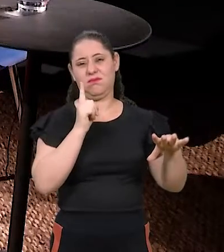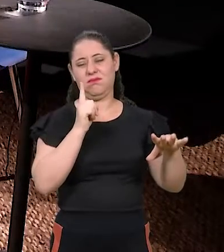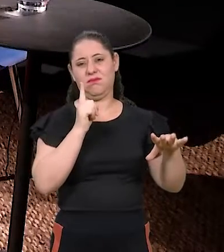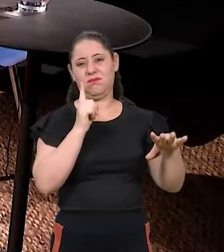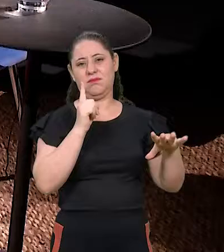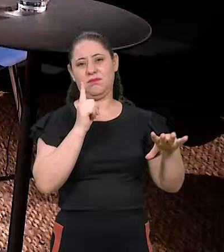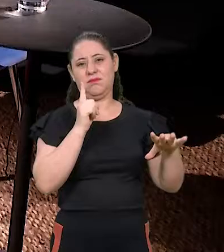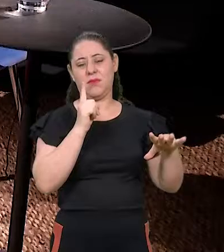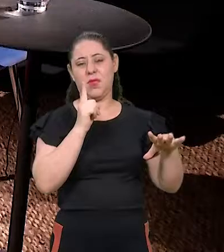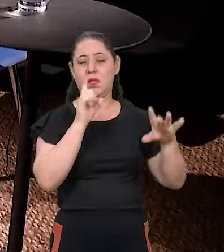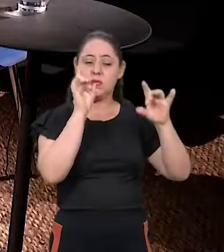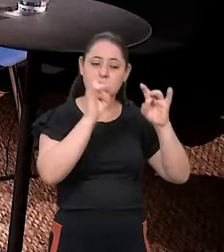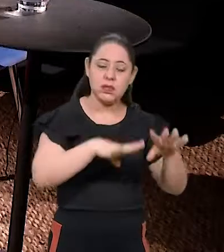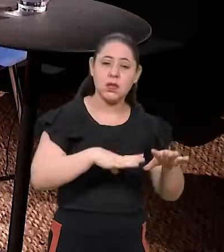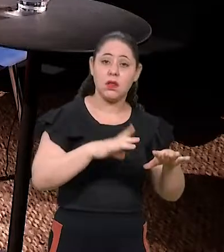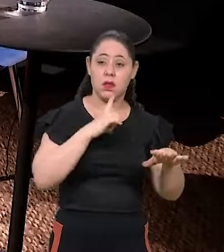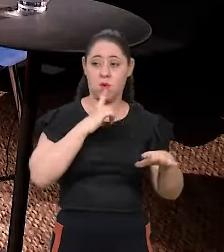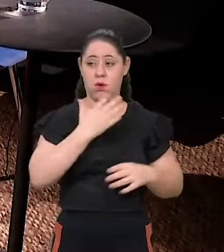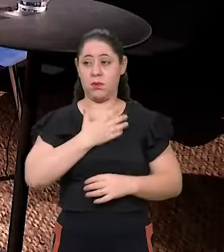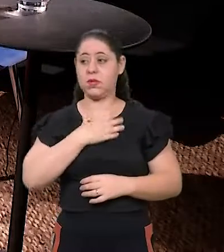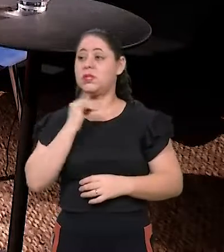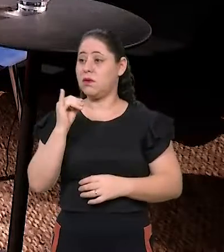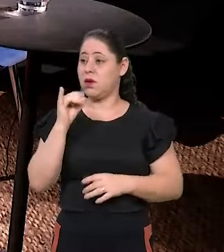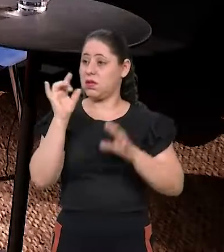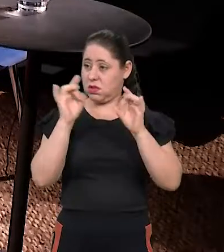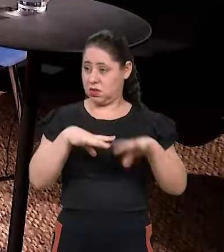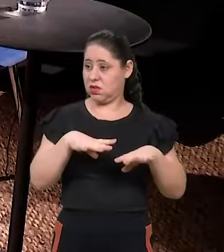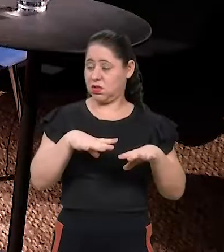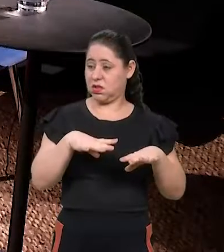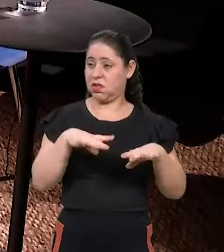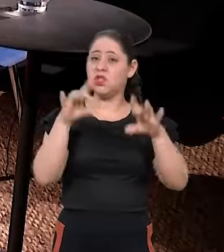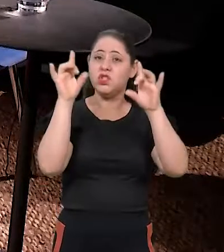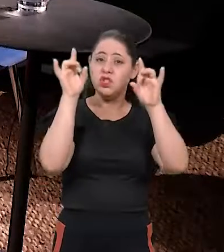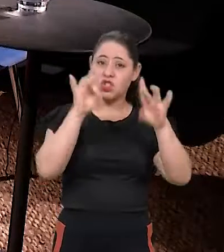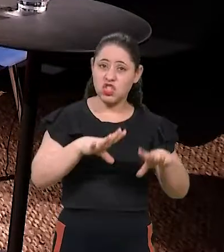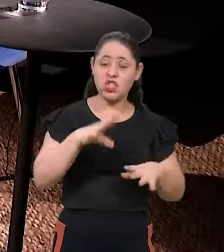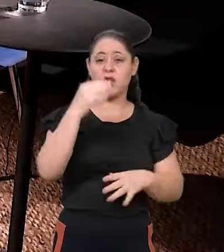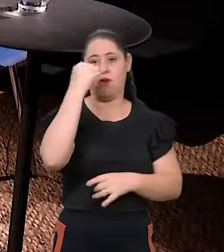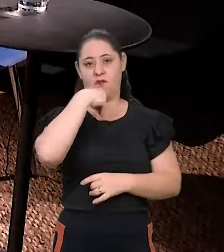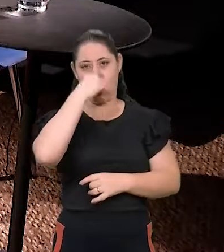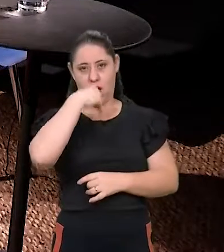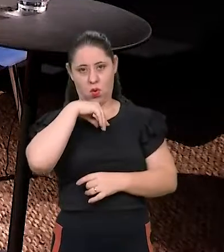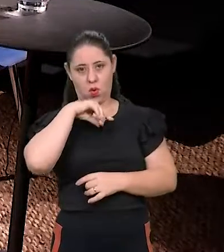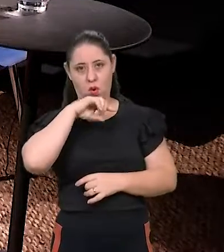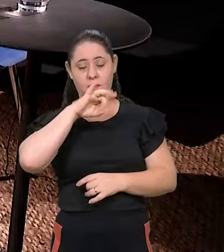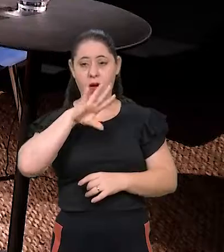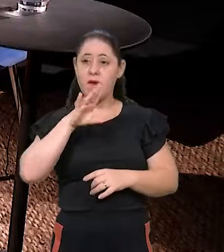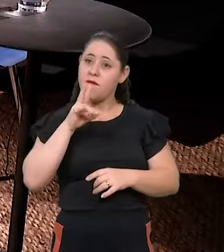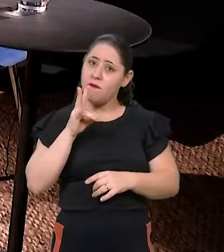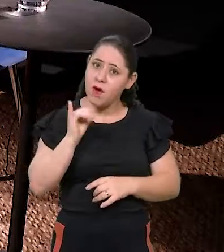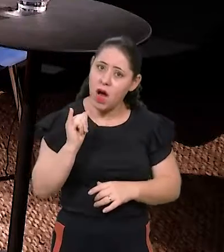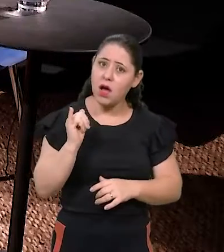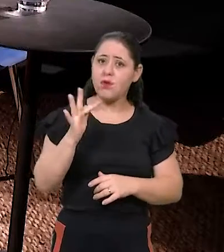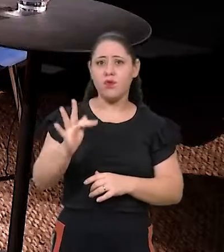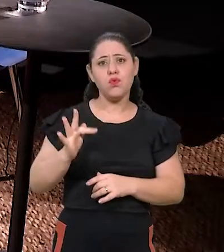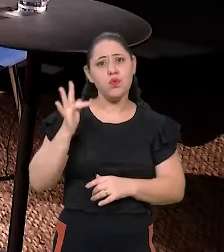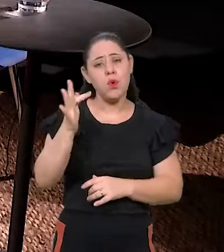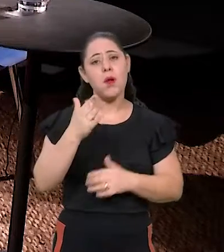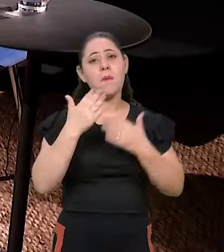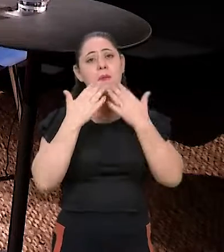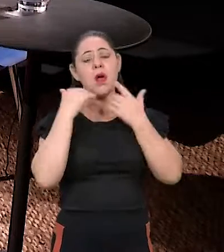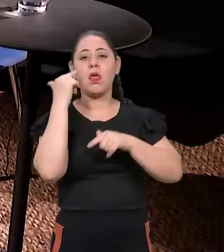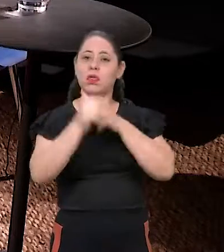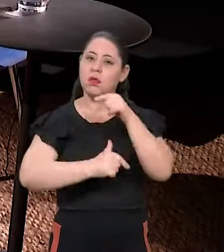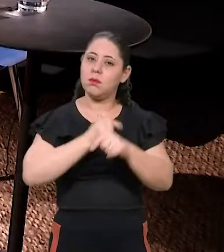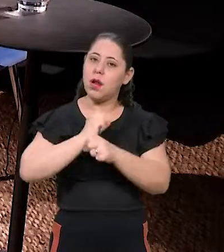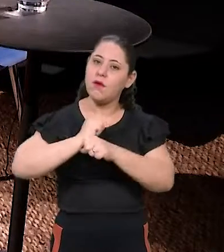tem um amigo que fala, se for para desistir, desista de ser fraco, né? Então, vamos para frente e trabalhar,